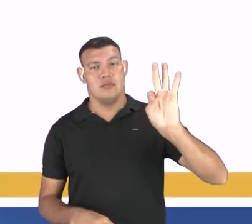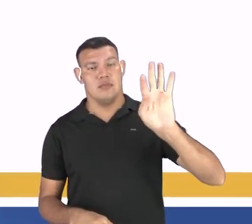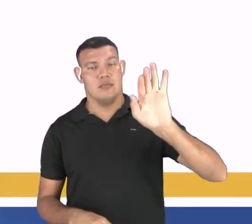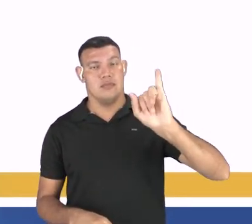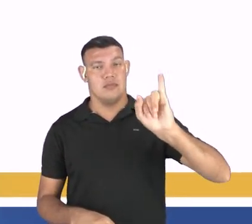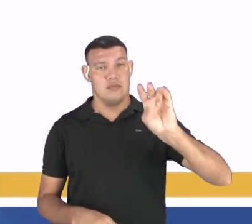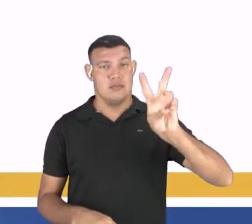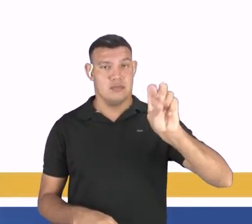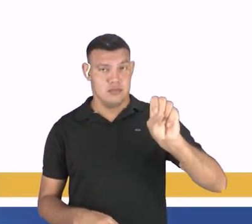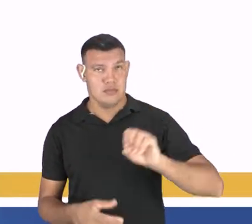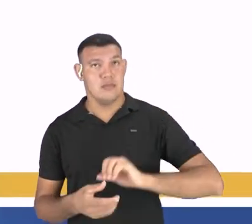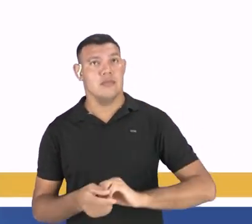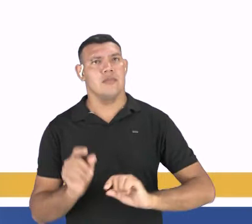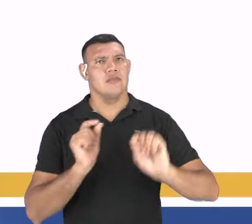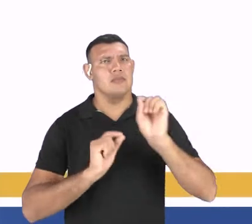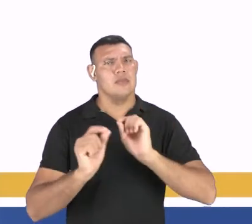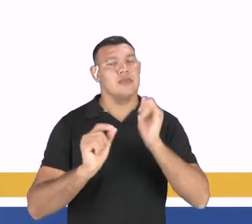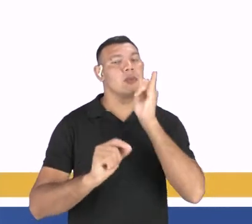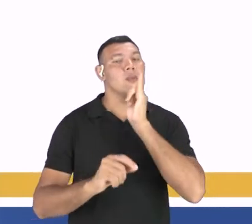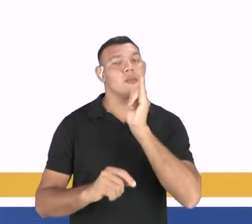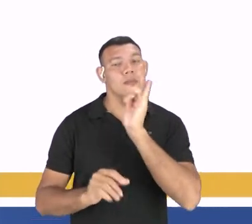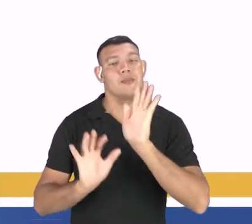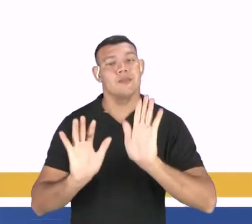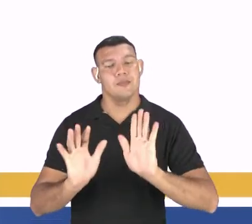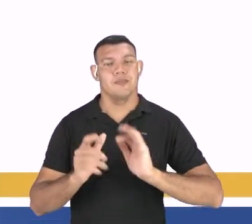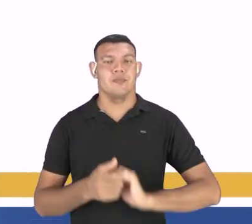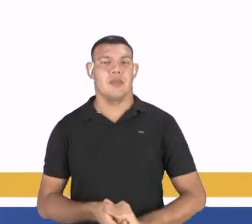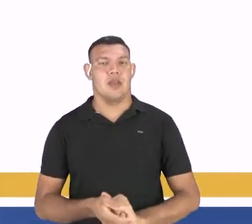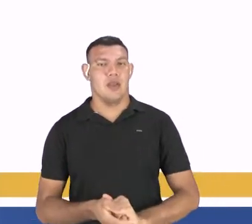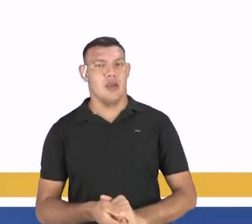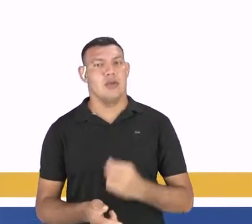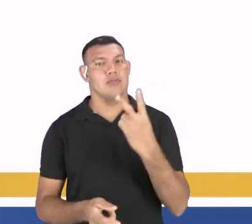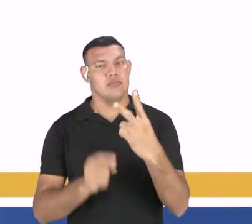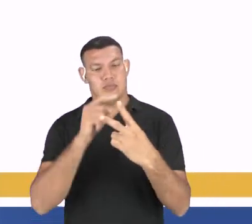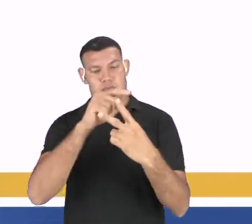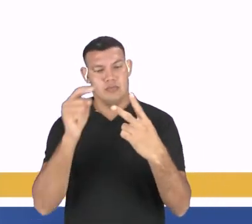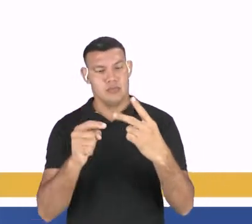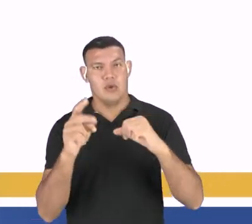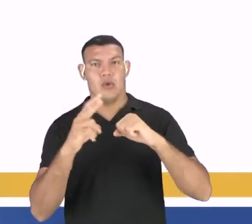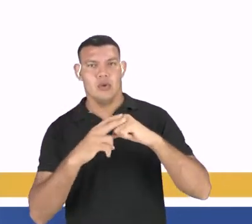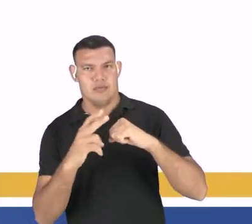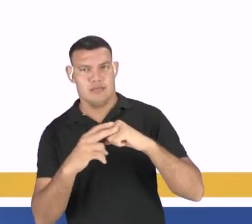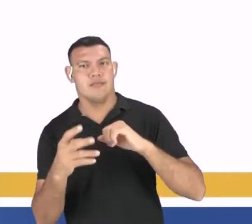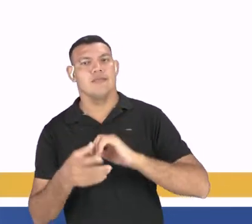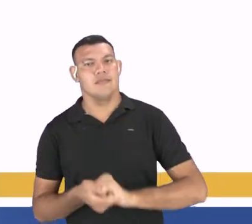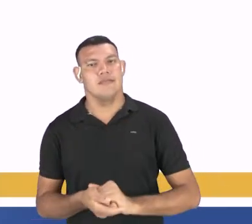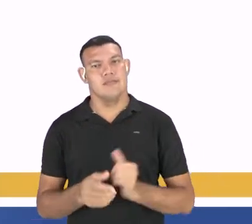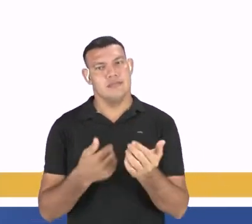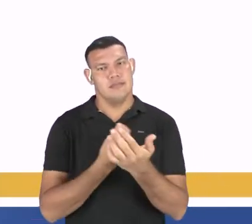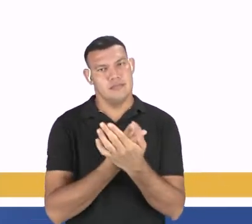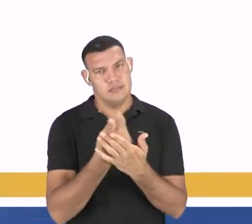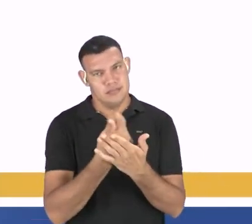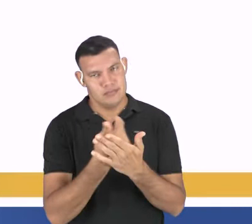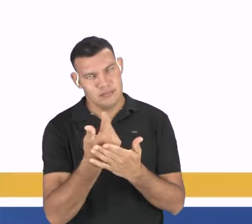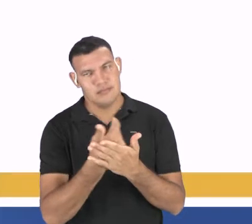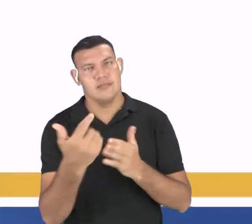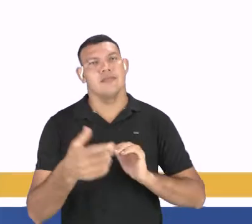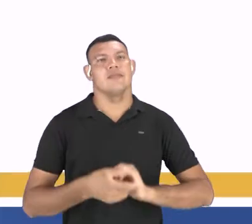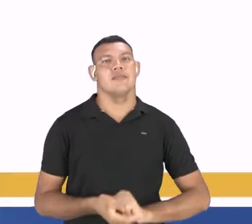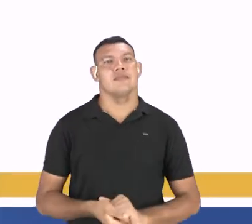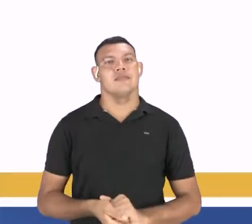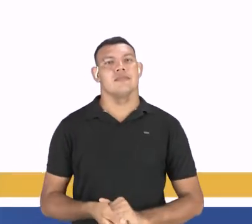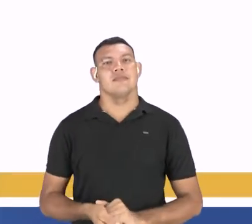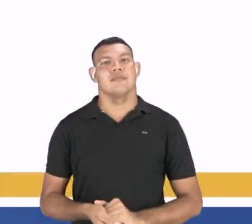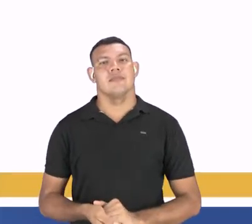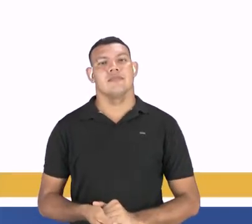o exemplo, você vai ver que a gente vai ter ali, ó, dois verbos, duas palavrinhas que estarão expressando uma ação. Ou